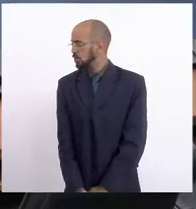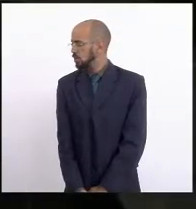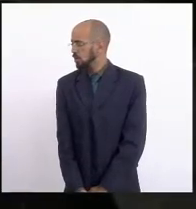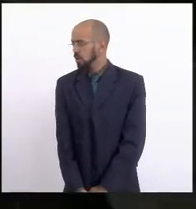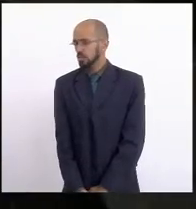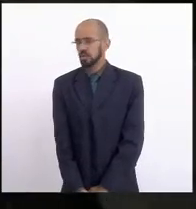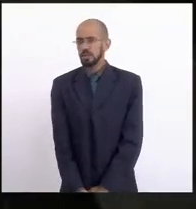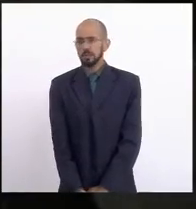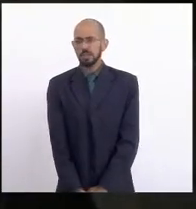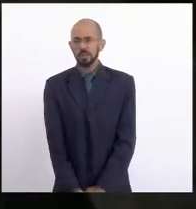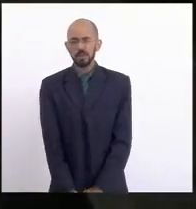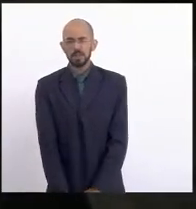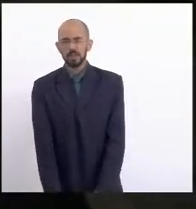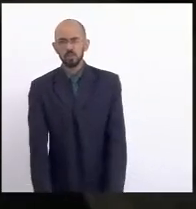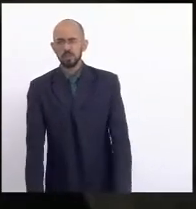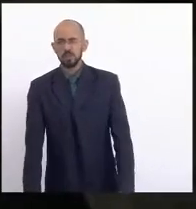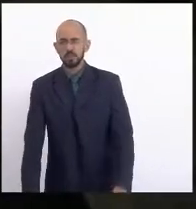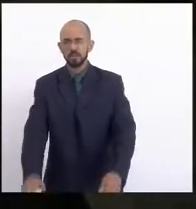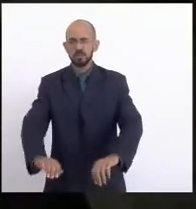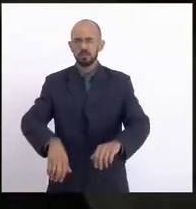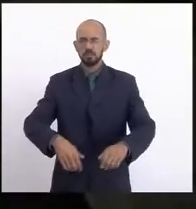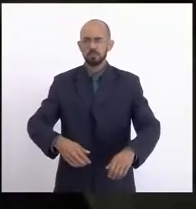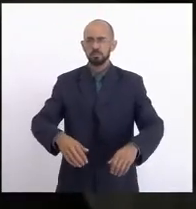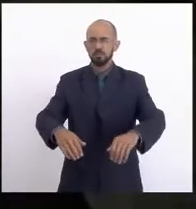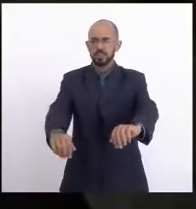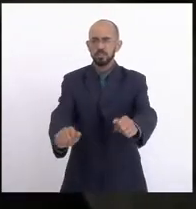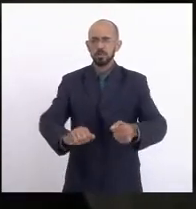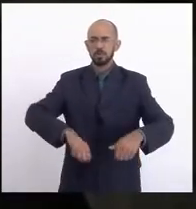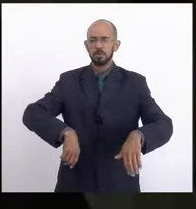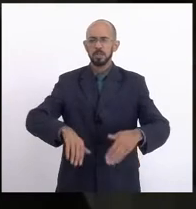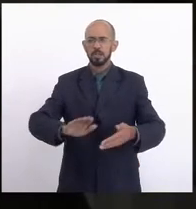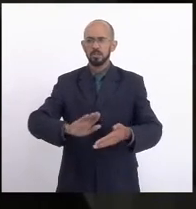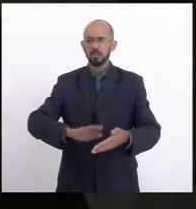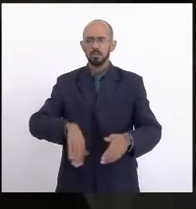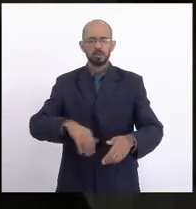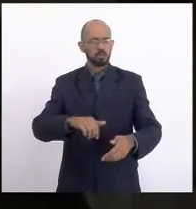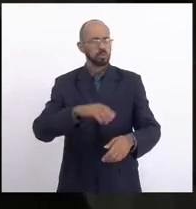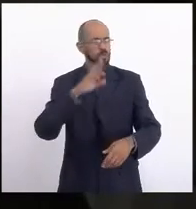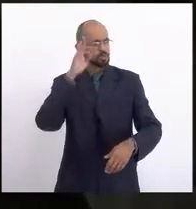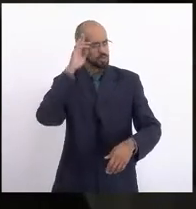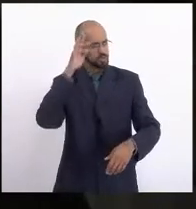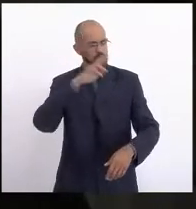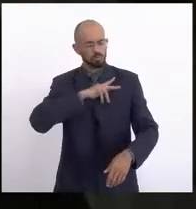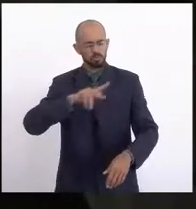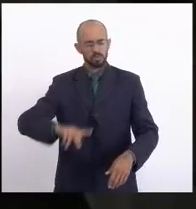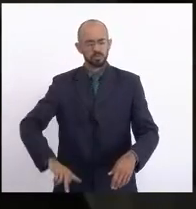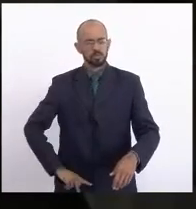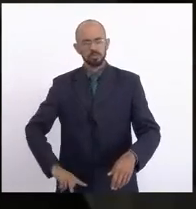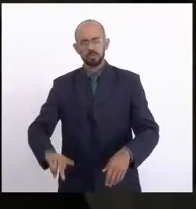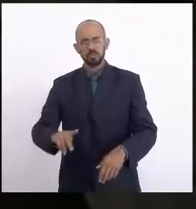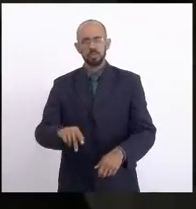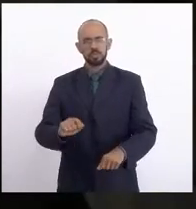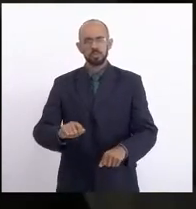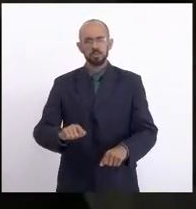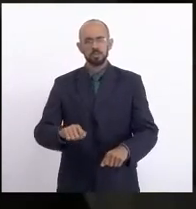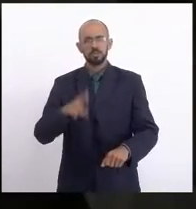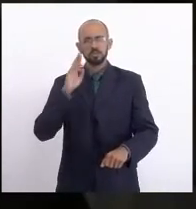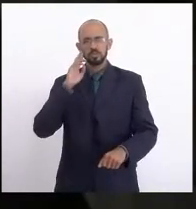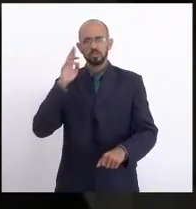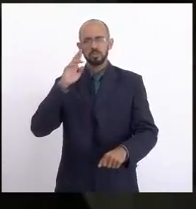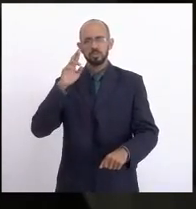Senhor presidente, deputado Valdaceasa, senhoras e senhores